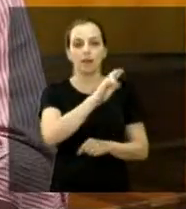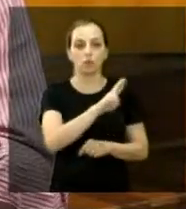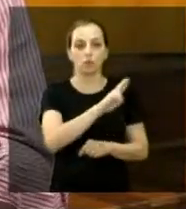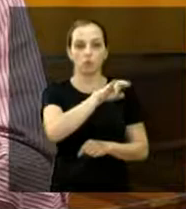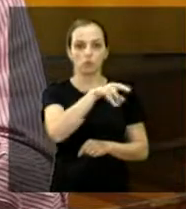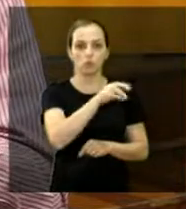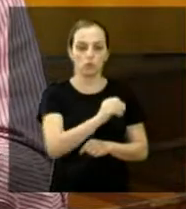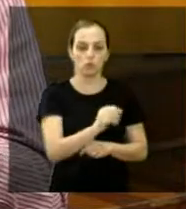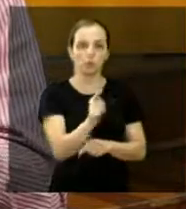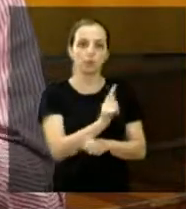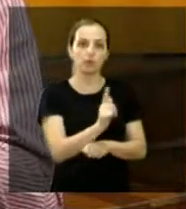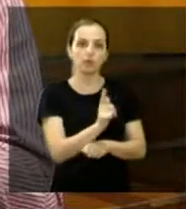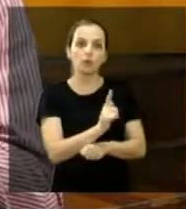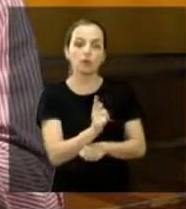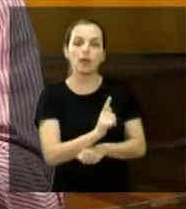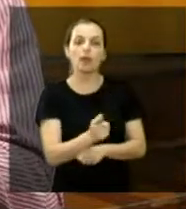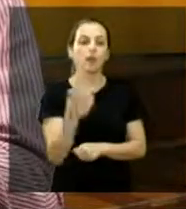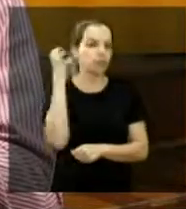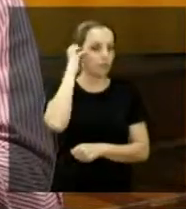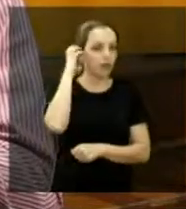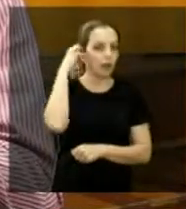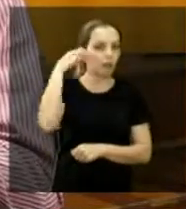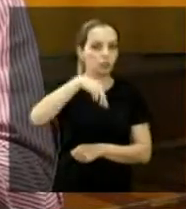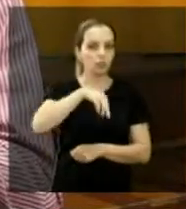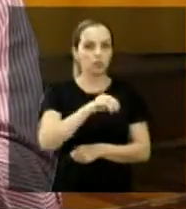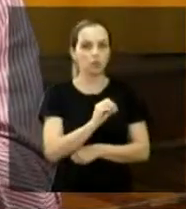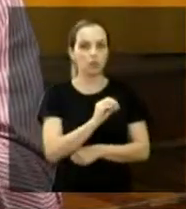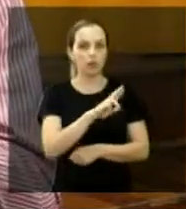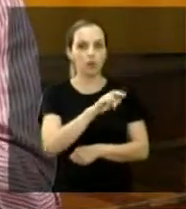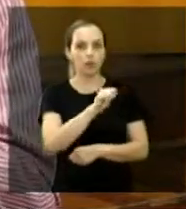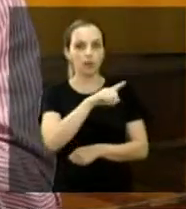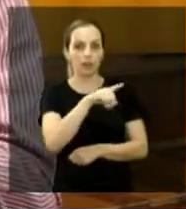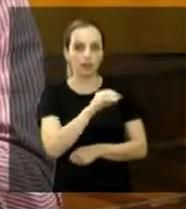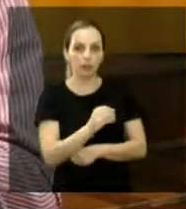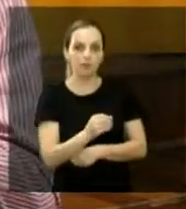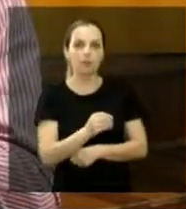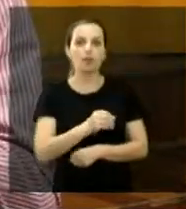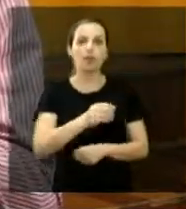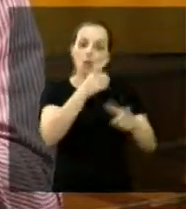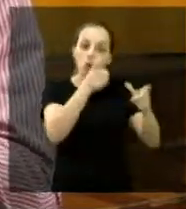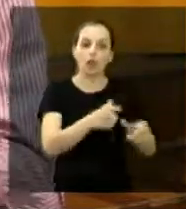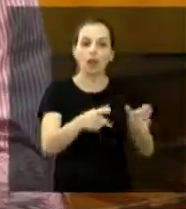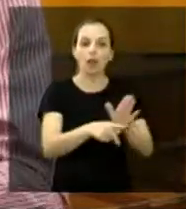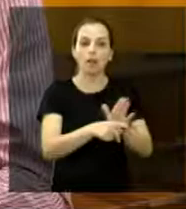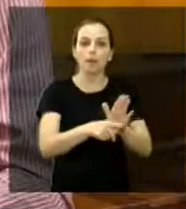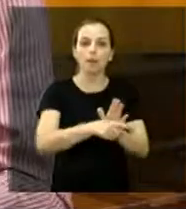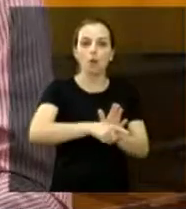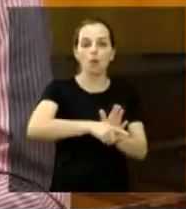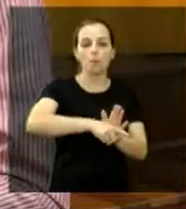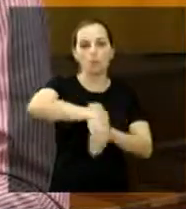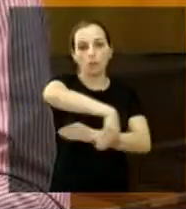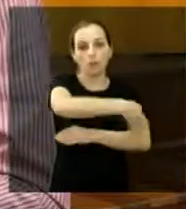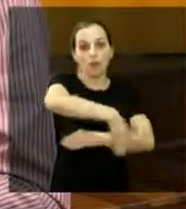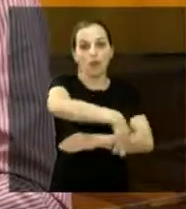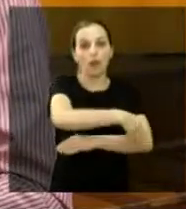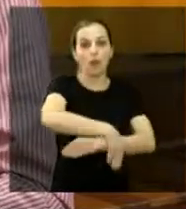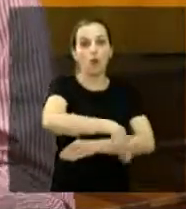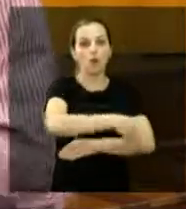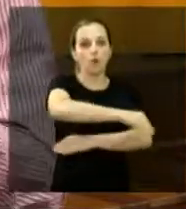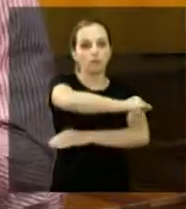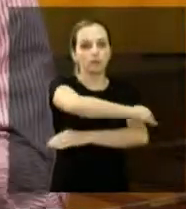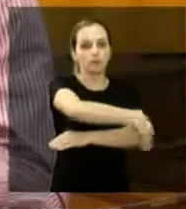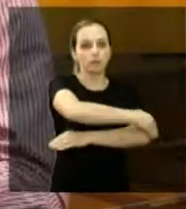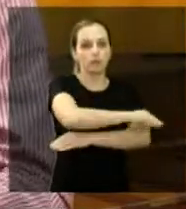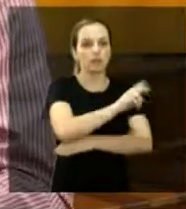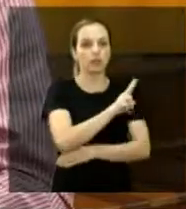Rádio Morada do Sol, a Rádio Morada do Sol, naquela época, funcionava aqui na Voluntários da Pátria, quase na esquina com a Duque de Caxias. Era